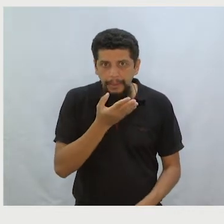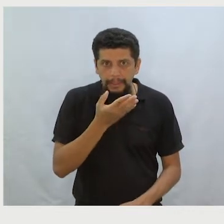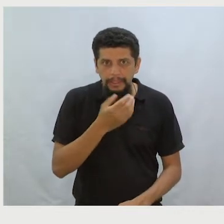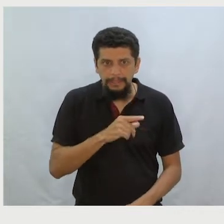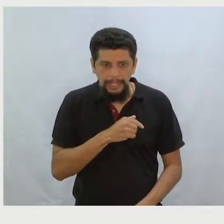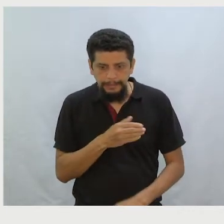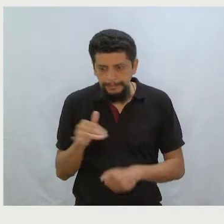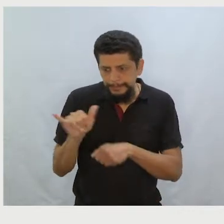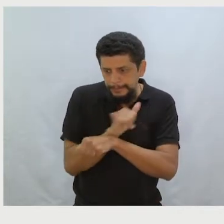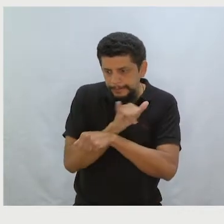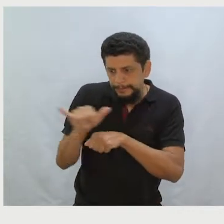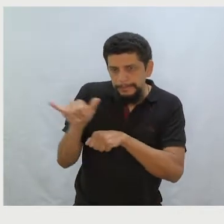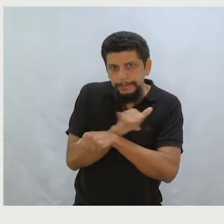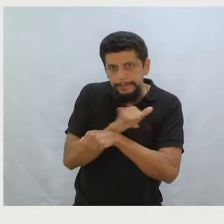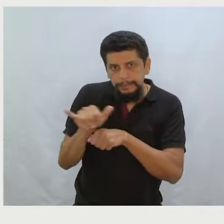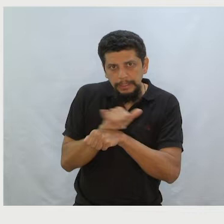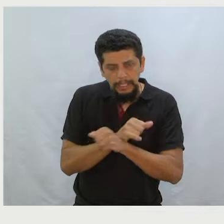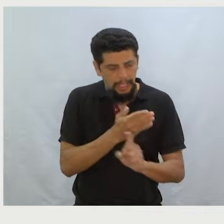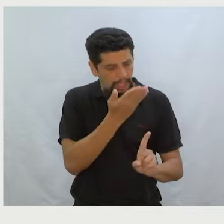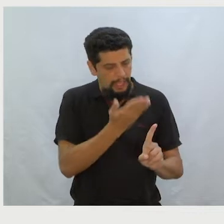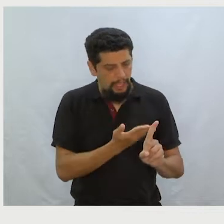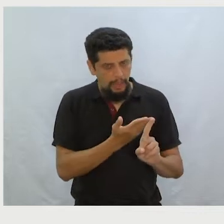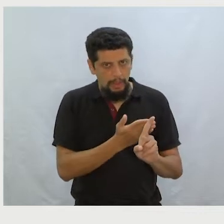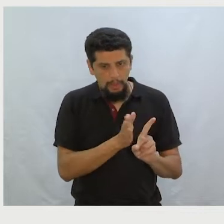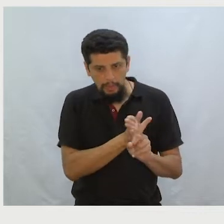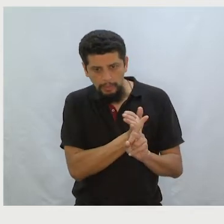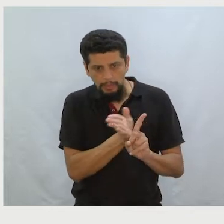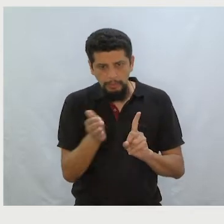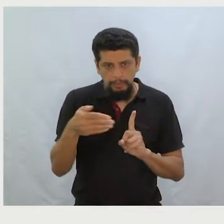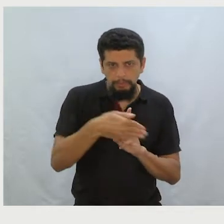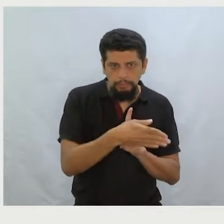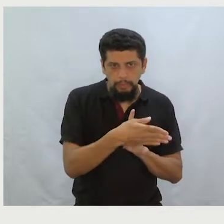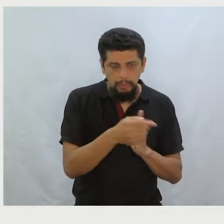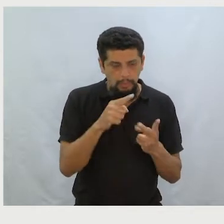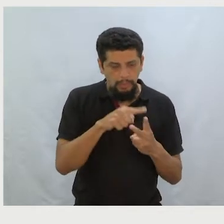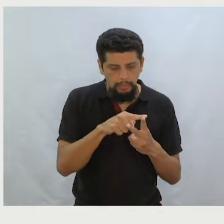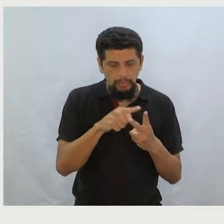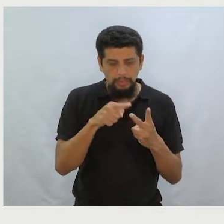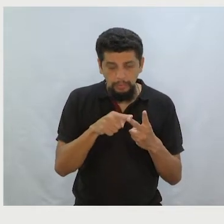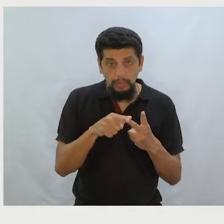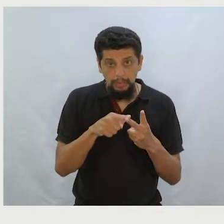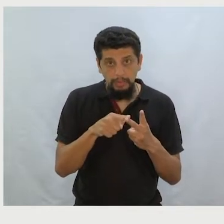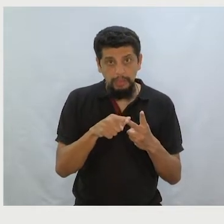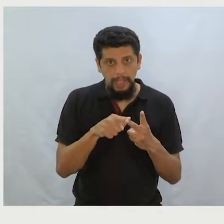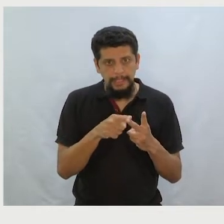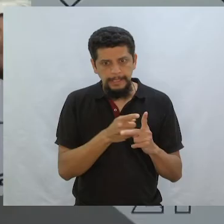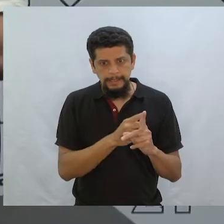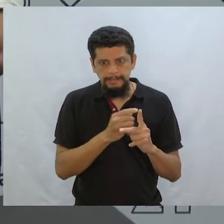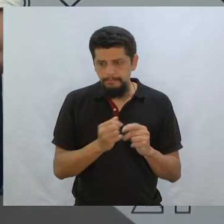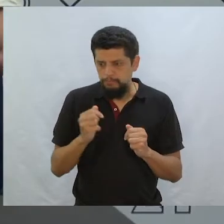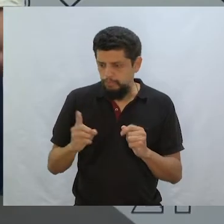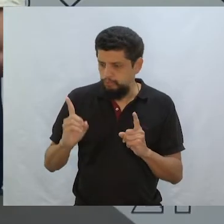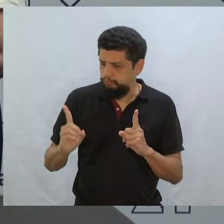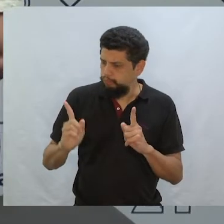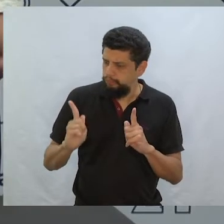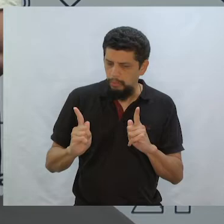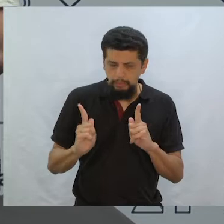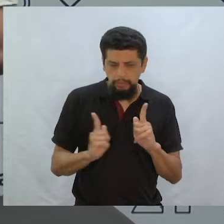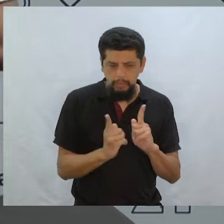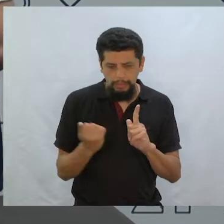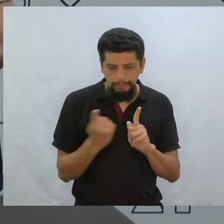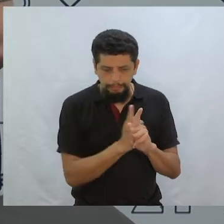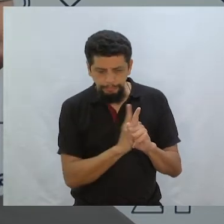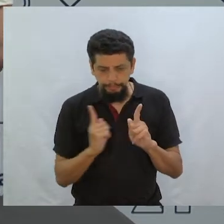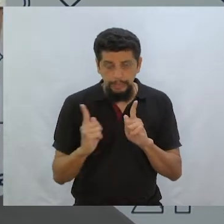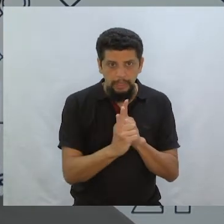tem que ter Tatica o Paulinho driblou um dois e eu vi que ele ia passar pelo terceiro Ele